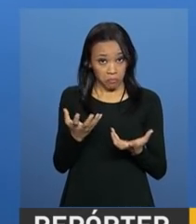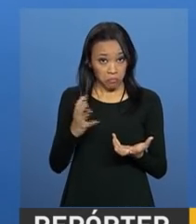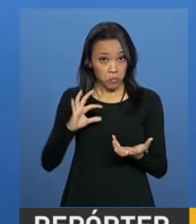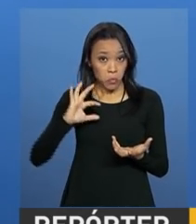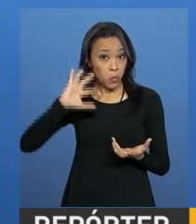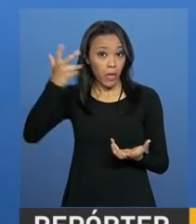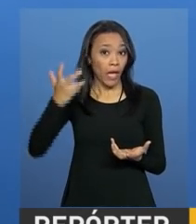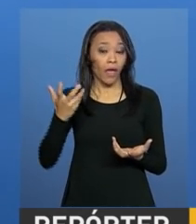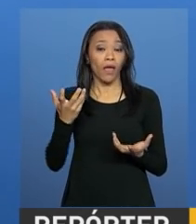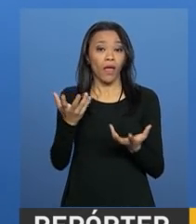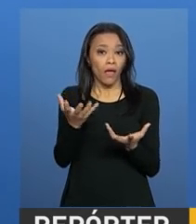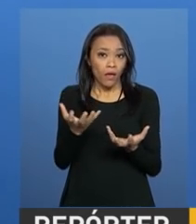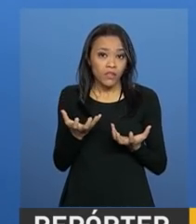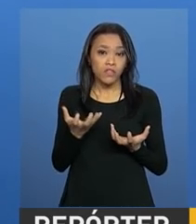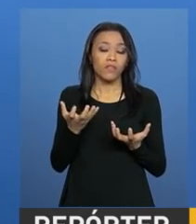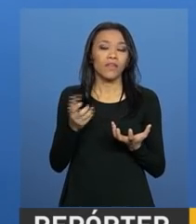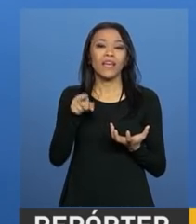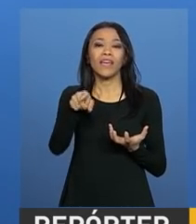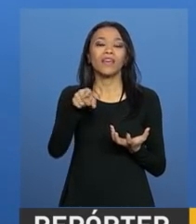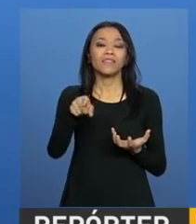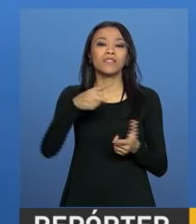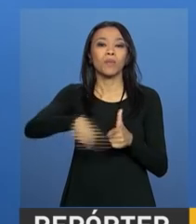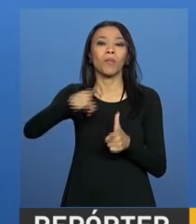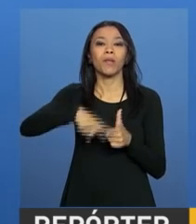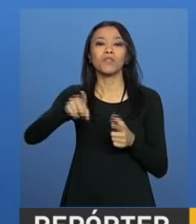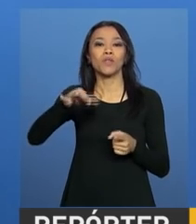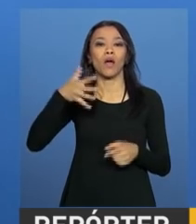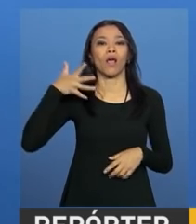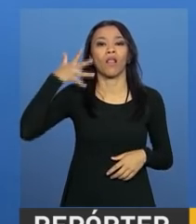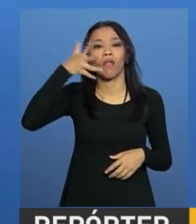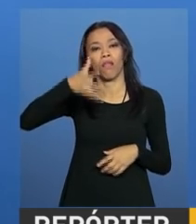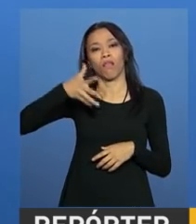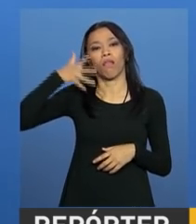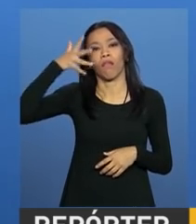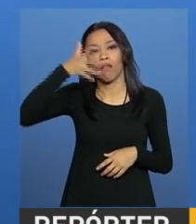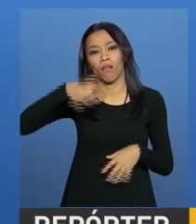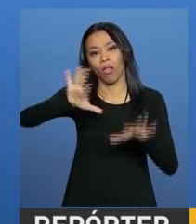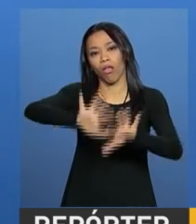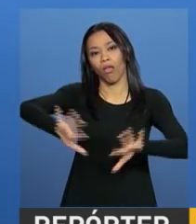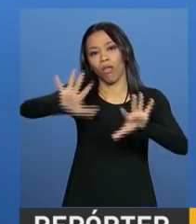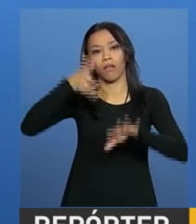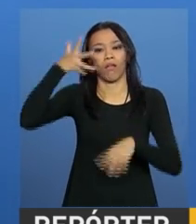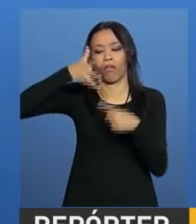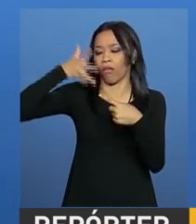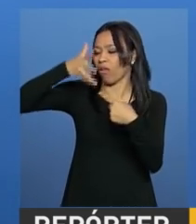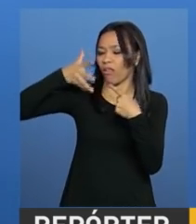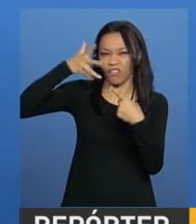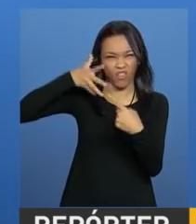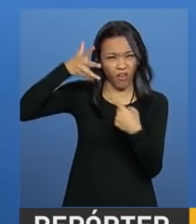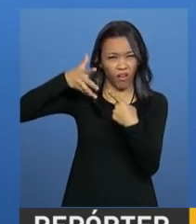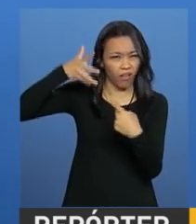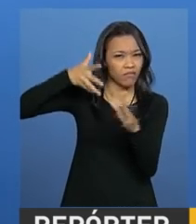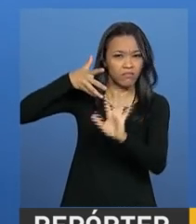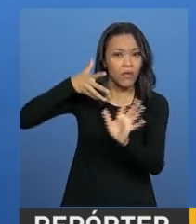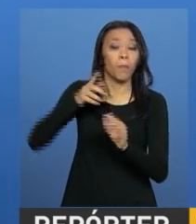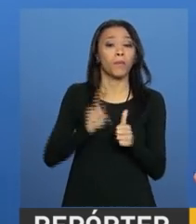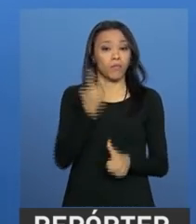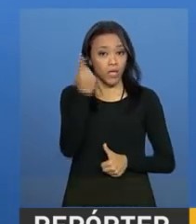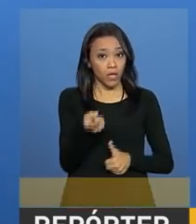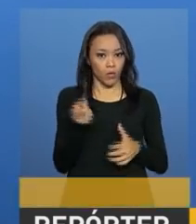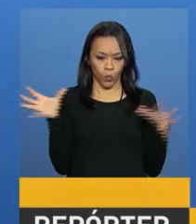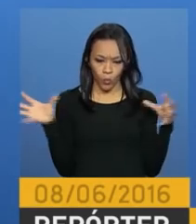pela fantasia pelo discurso e sim primeiro por uma equipe Econômica